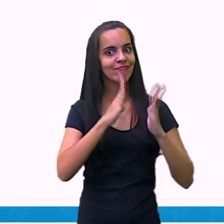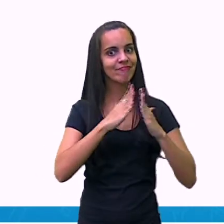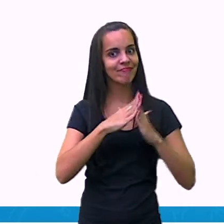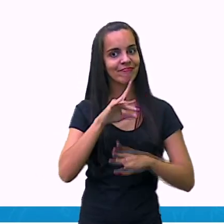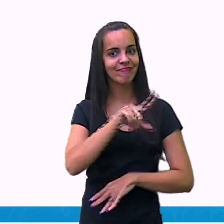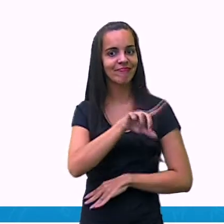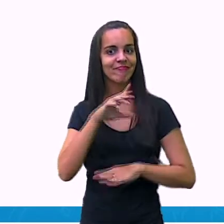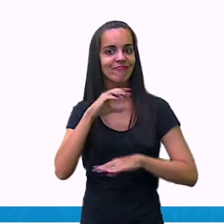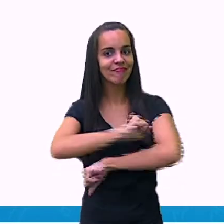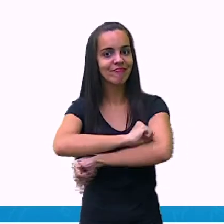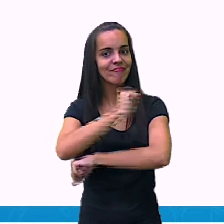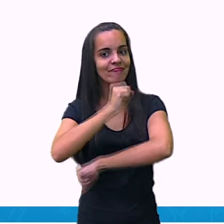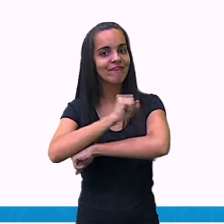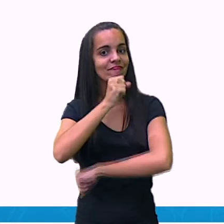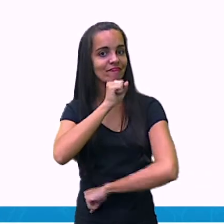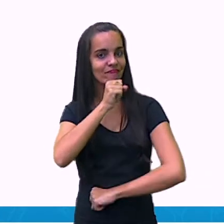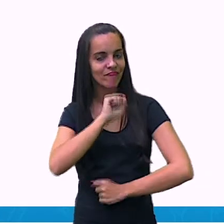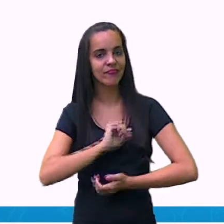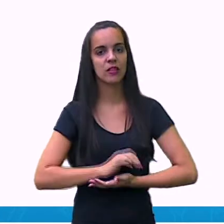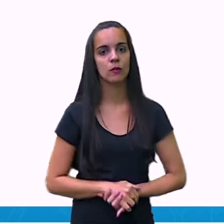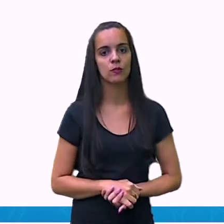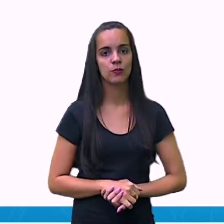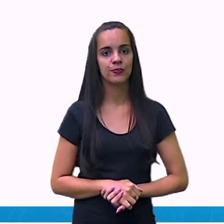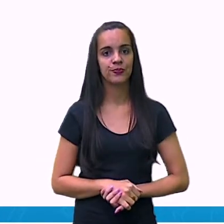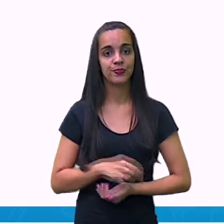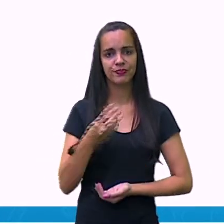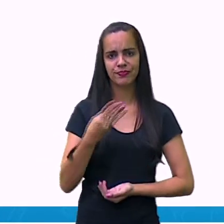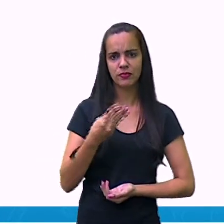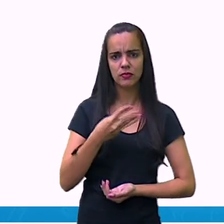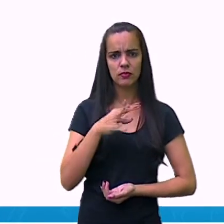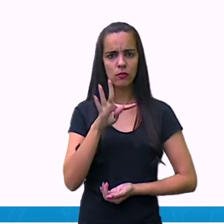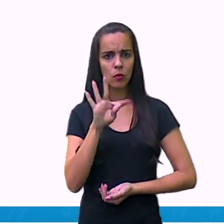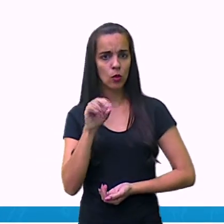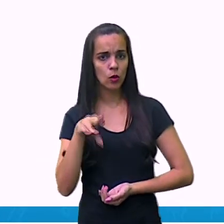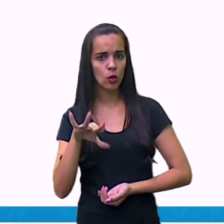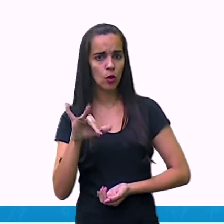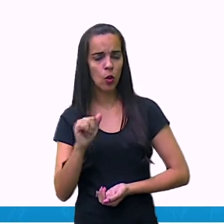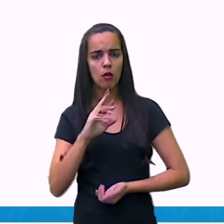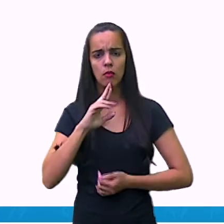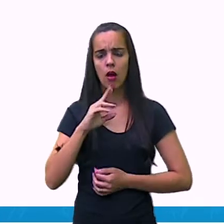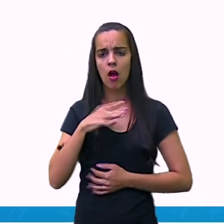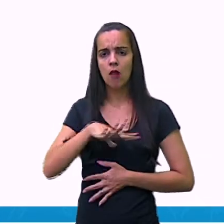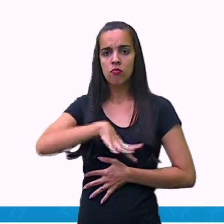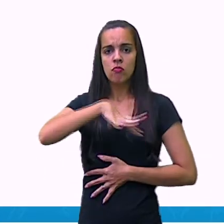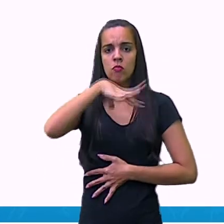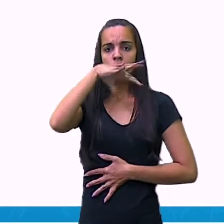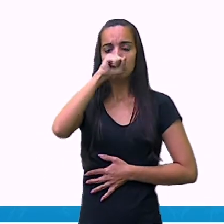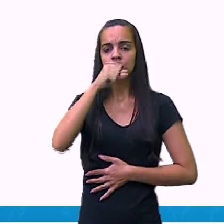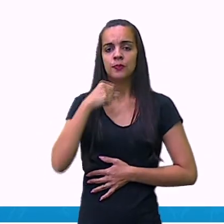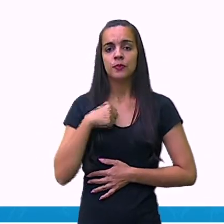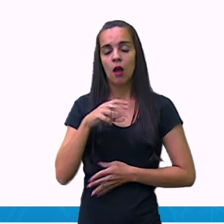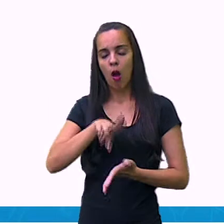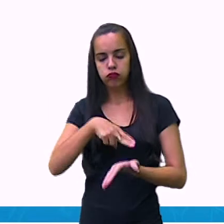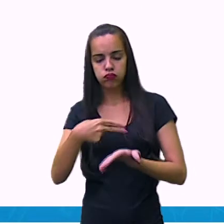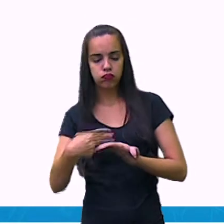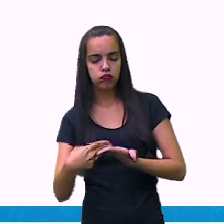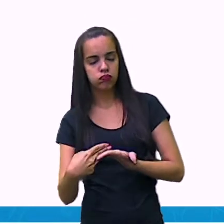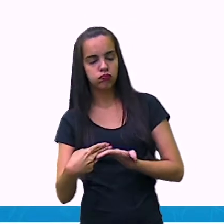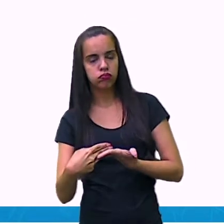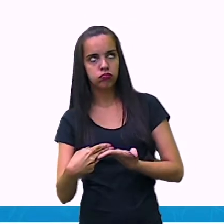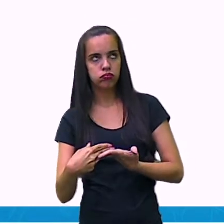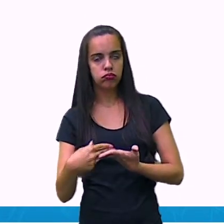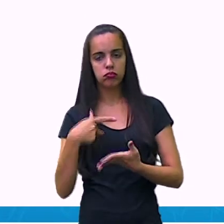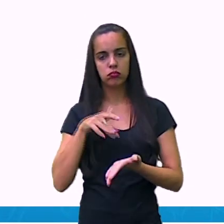de diferente na caneta. Terceiro, Tônia respirava fundo e se deitava ao lado do